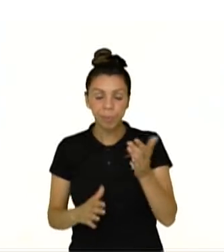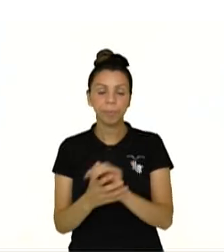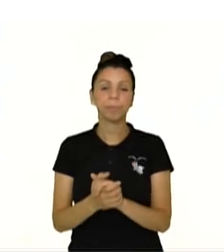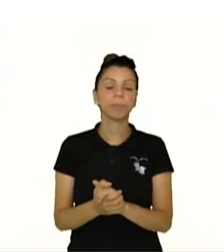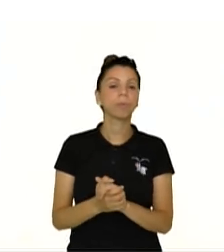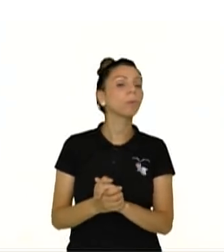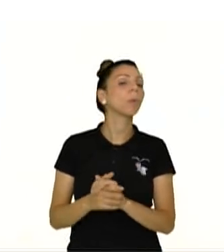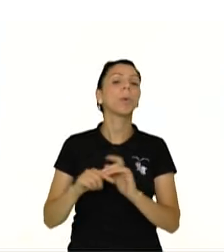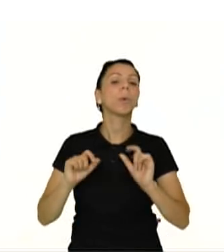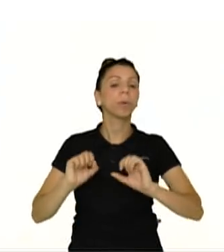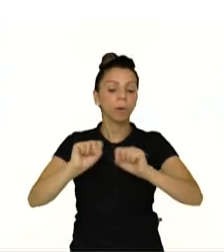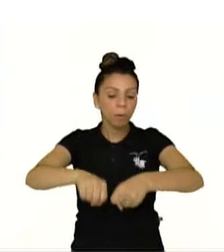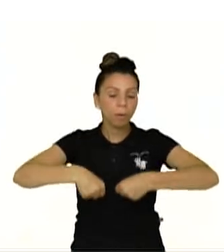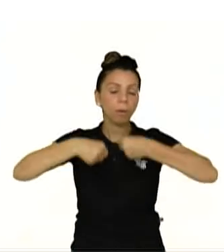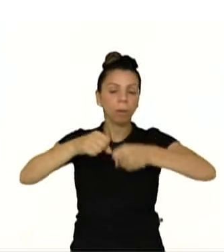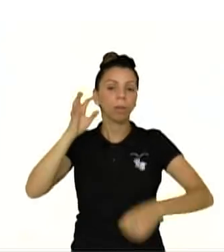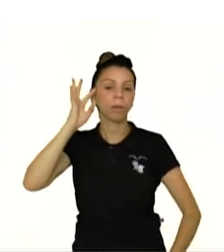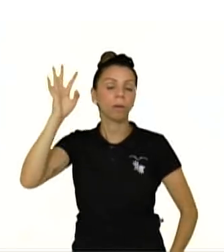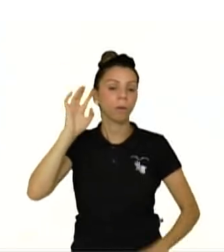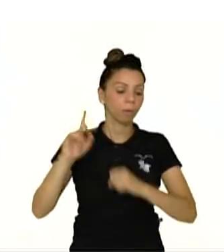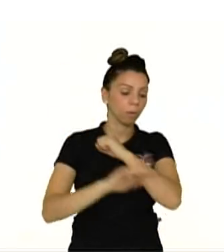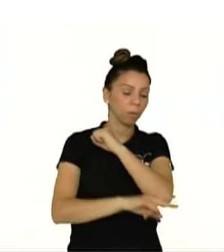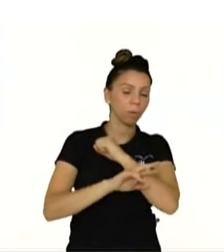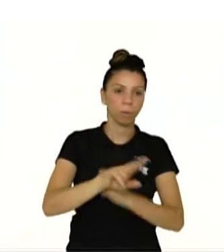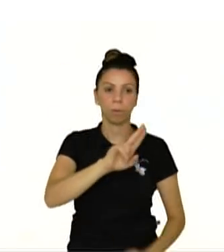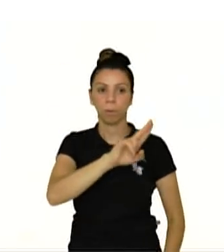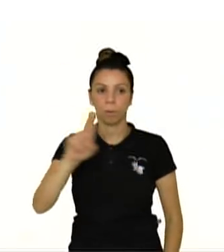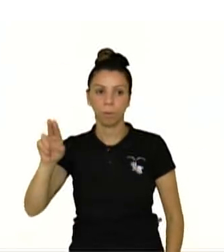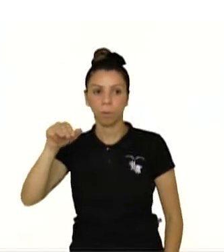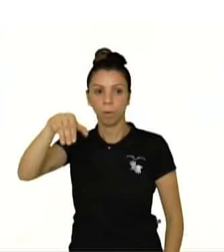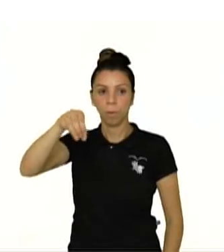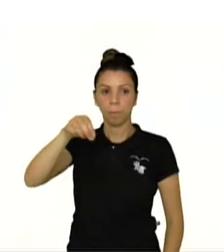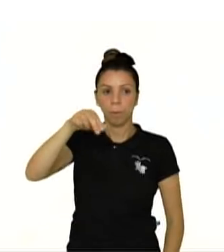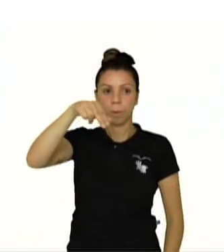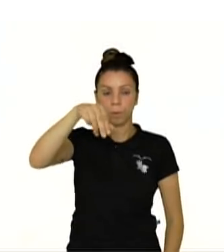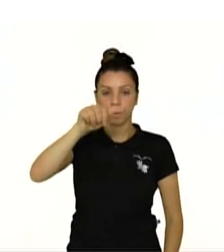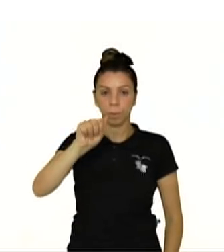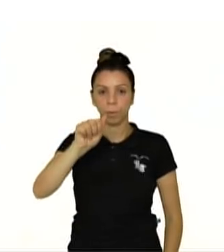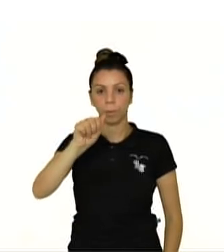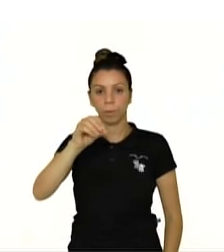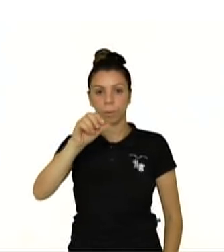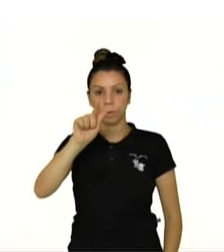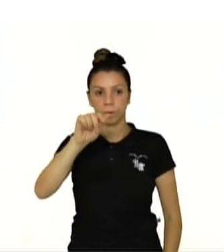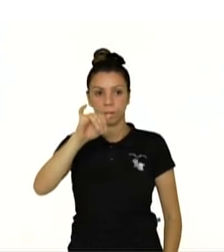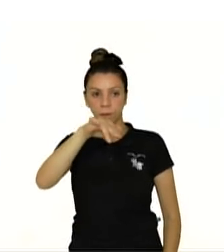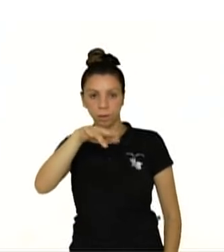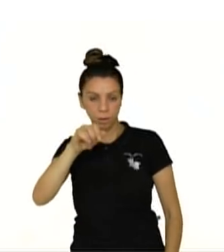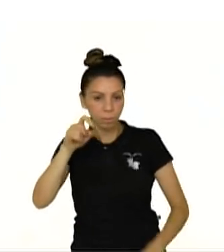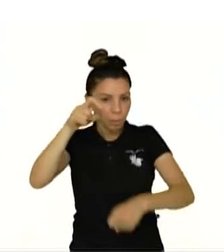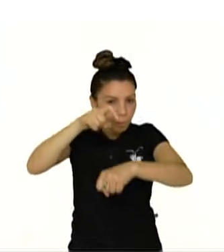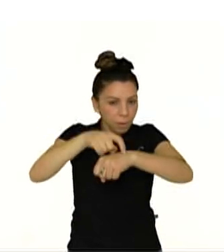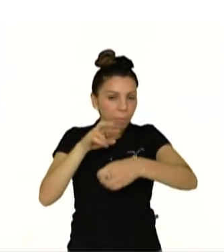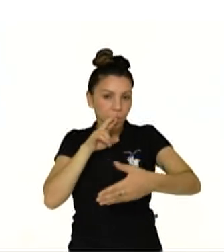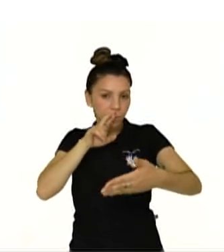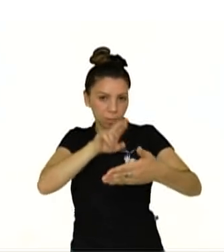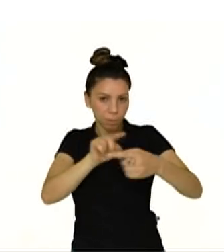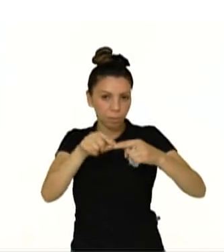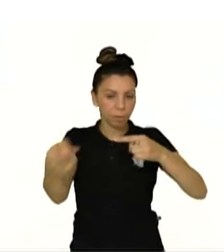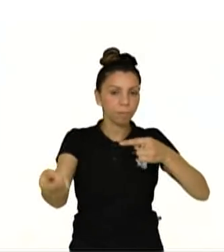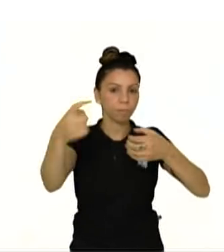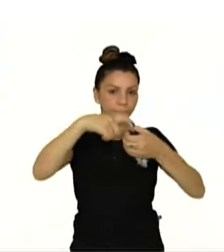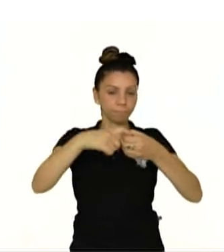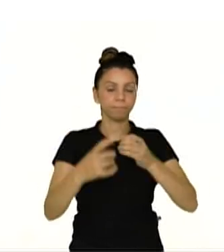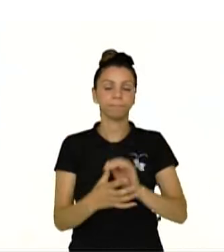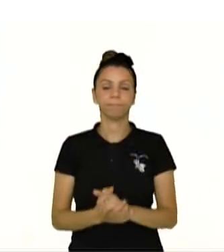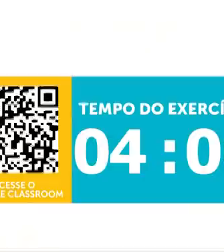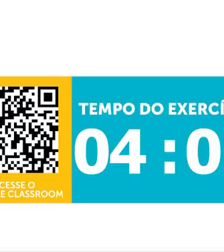que defendia a teoria racial denominada monogenismo? Um tempo para responder e nós já